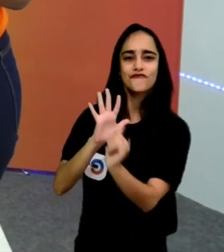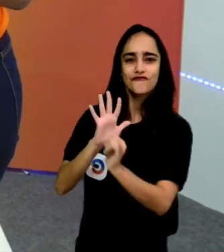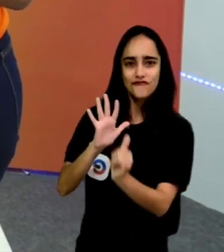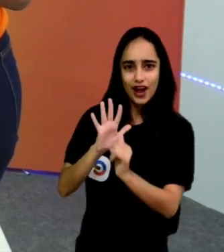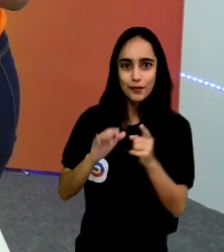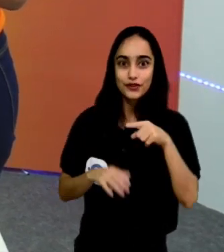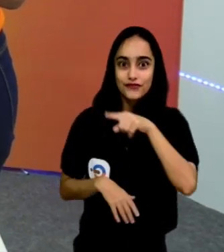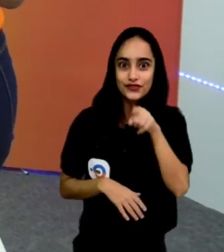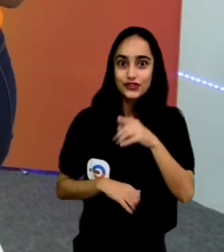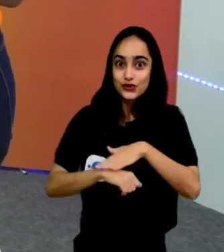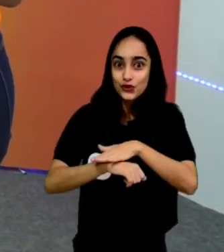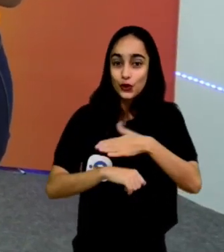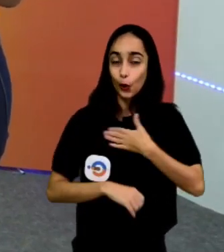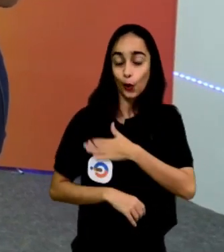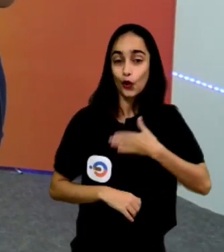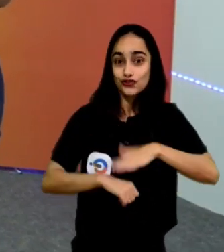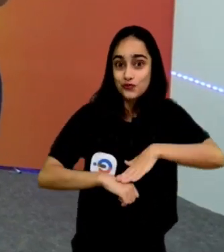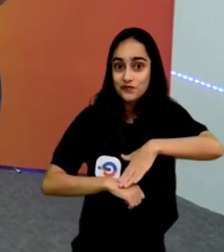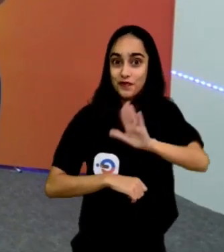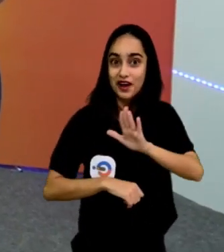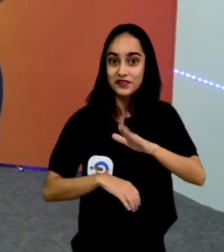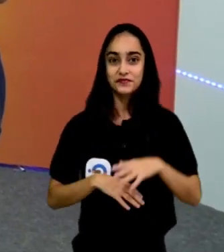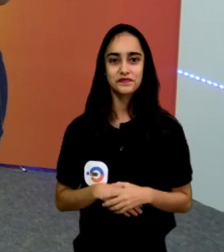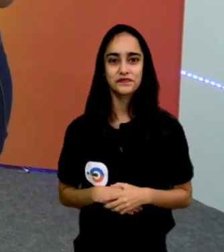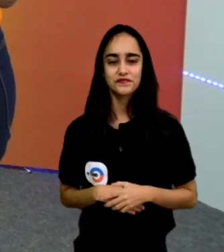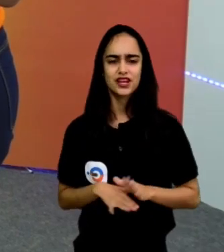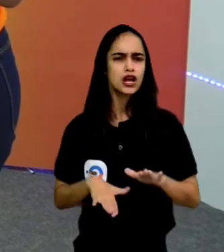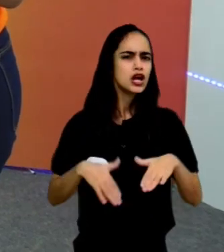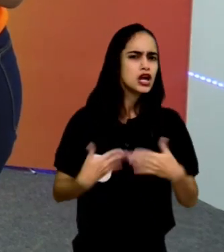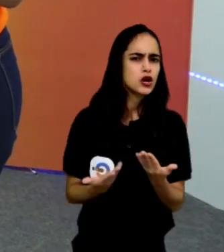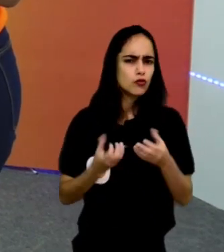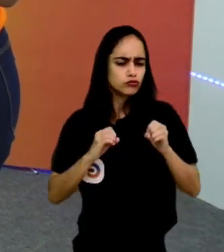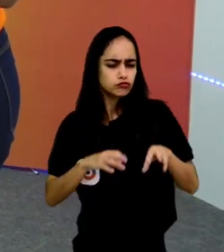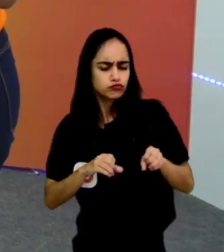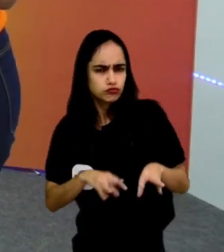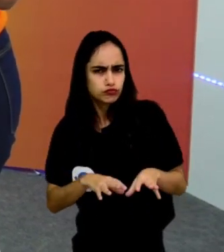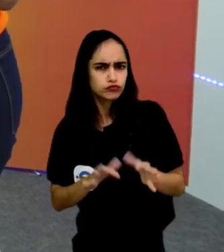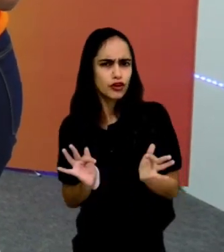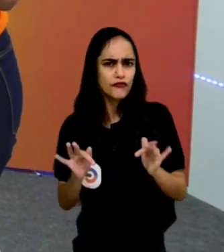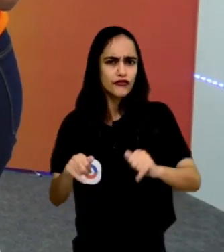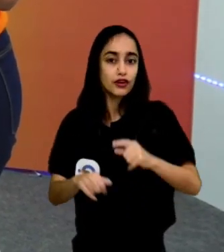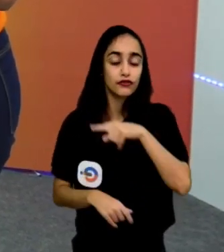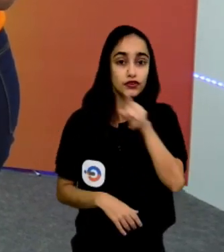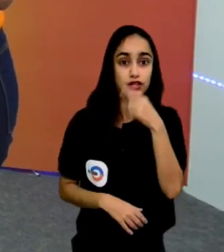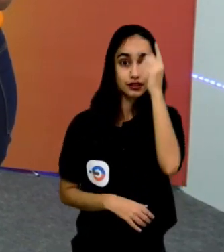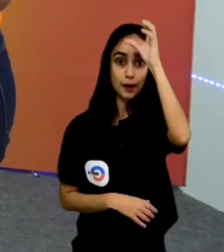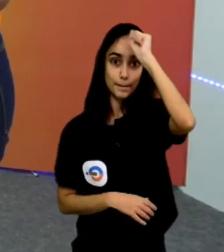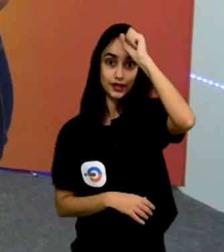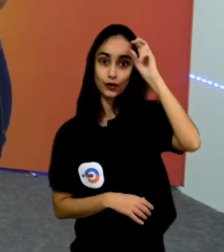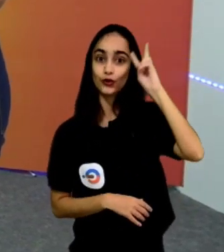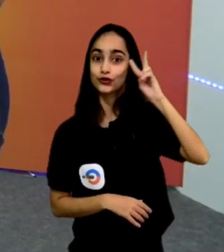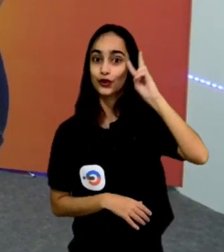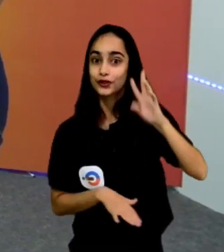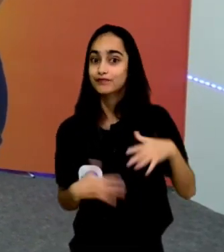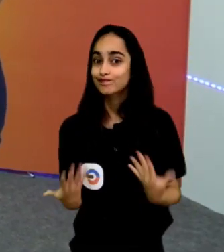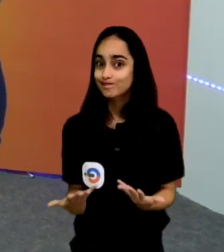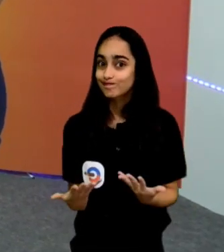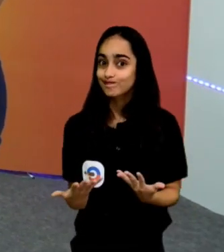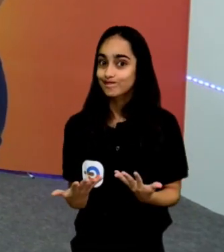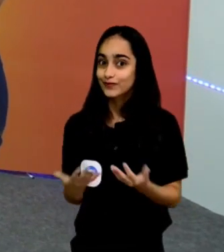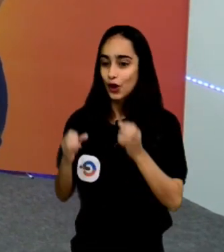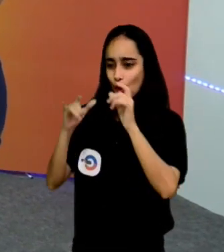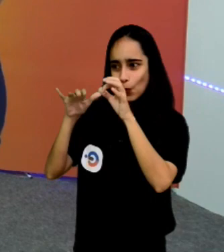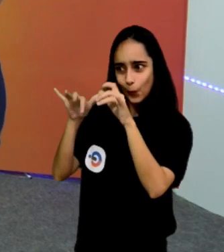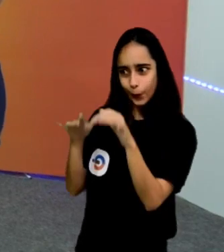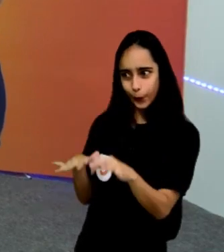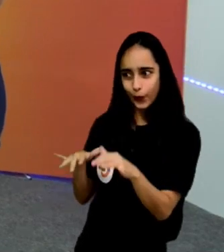sua favorita? E a lição de moral que você aprendeu com a história? Vai lá nos comentários